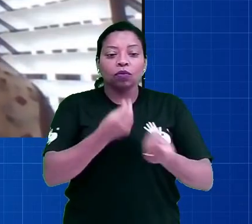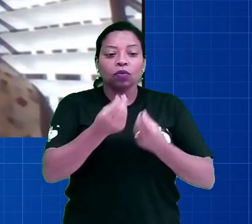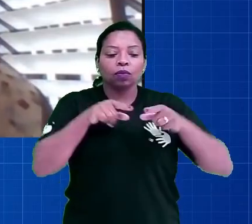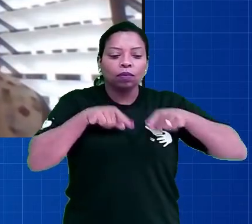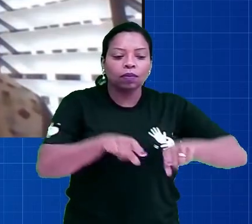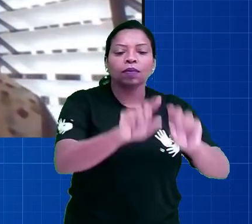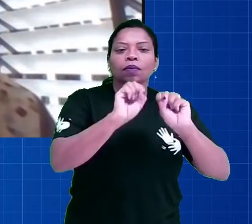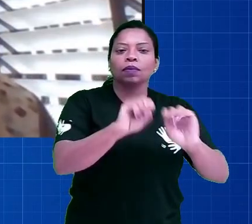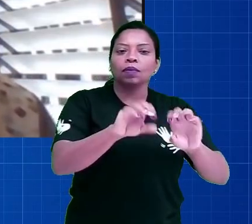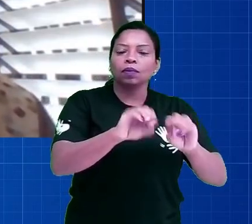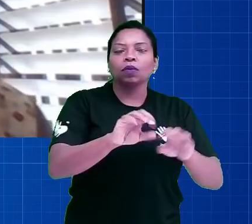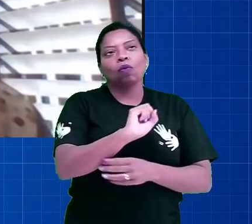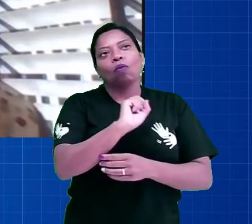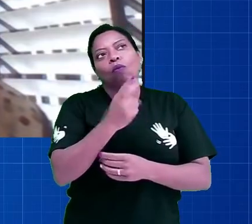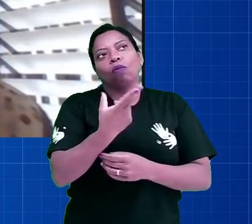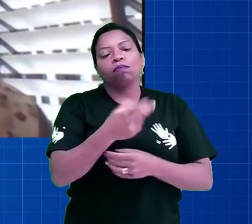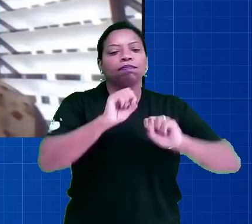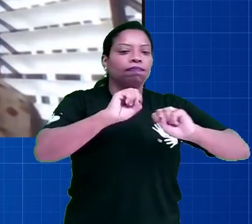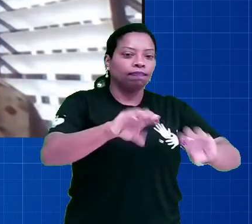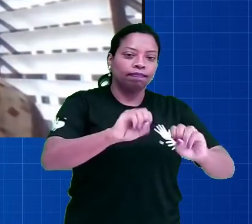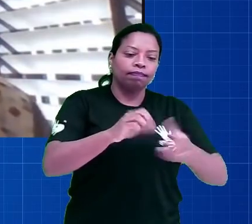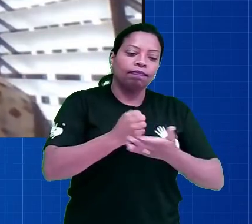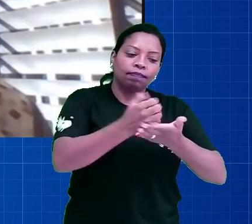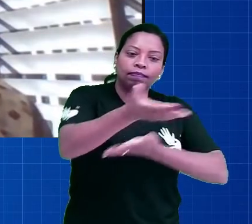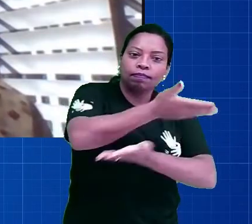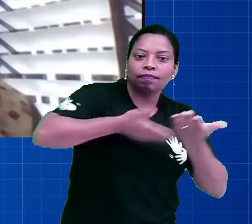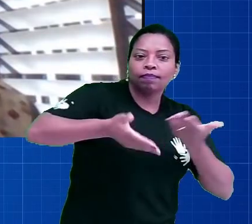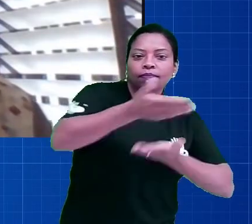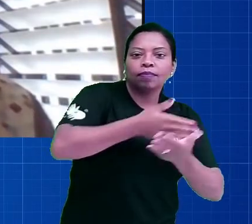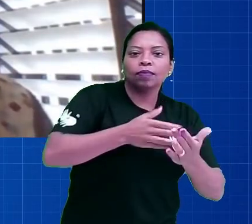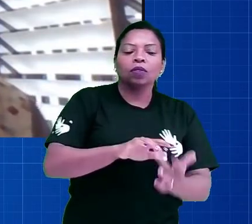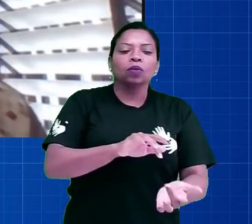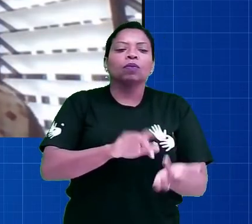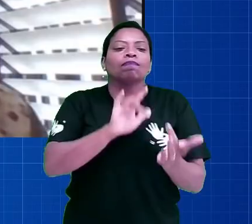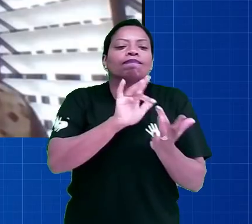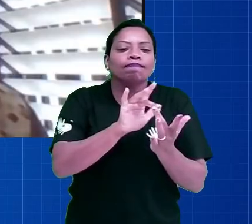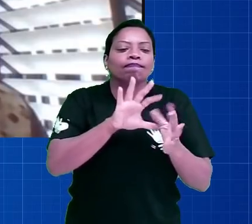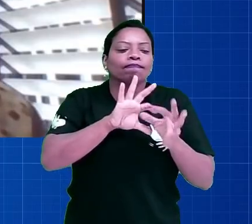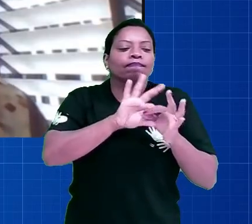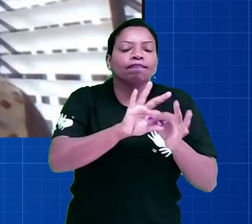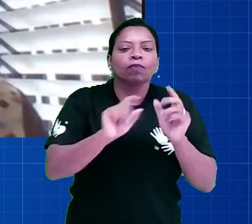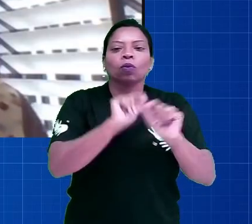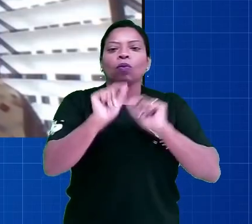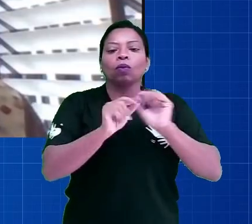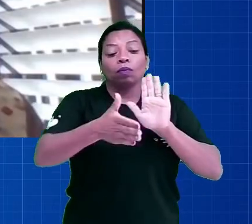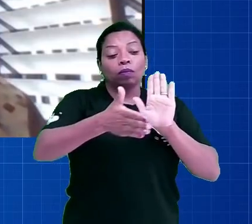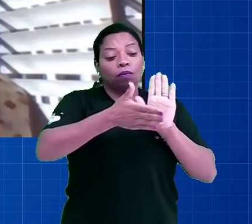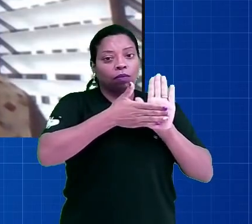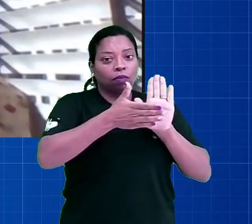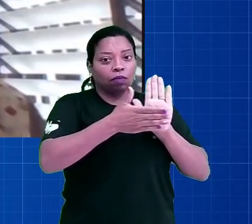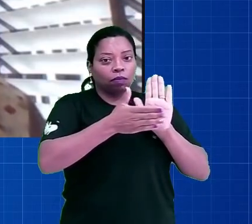as experiências que nós temos de coensino, de ensino colaborativo, enfim, elas estão bastante